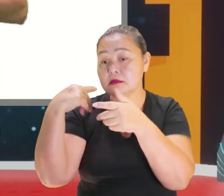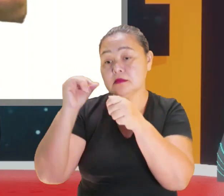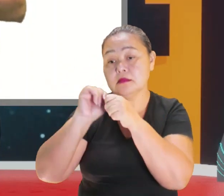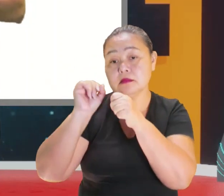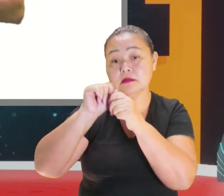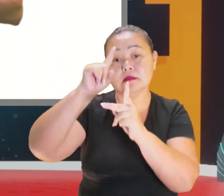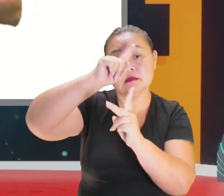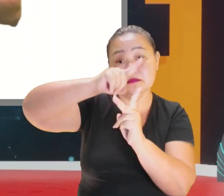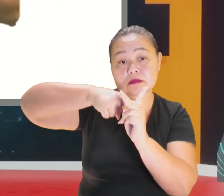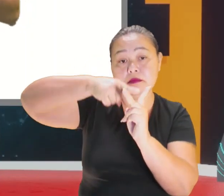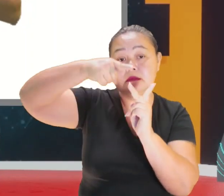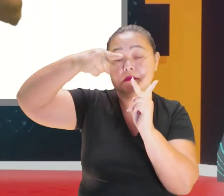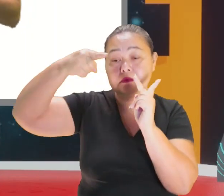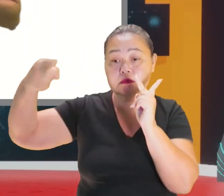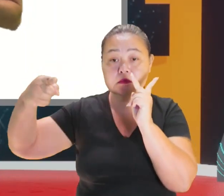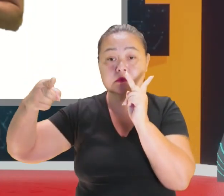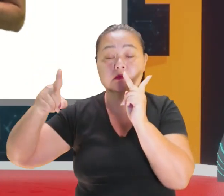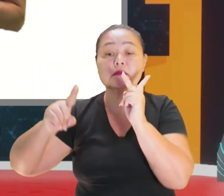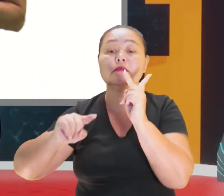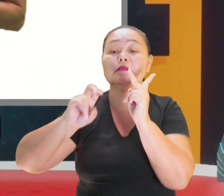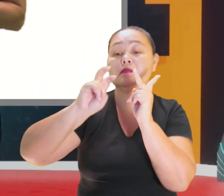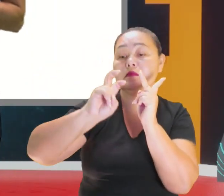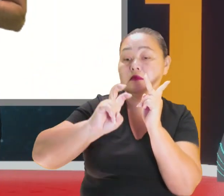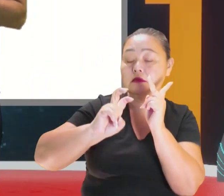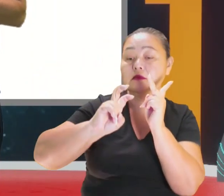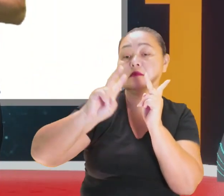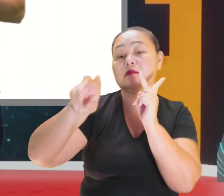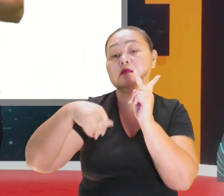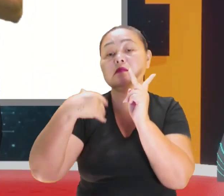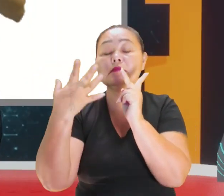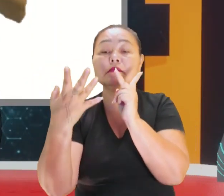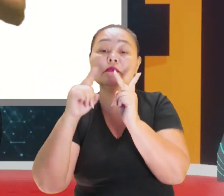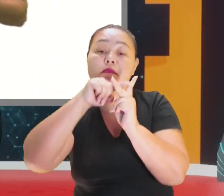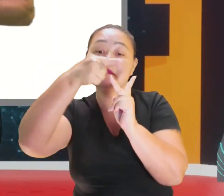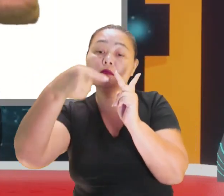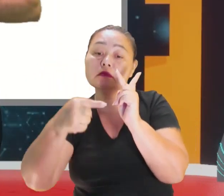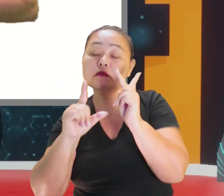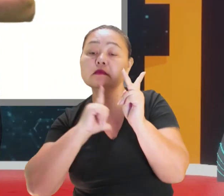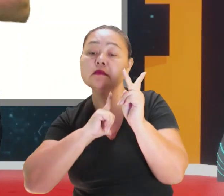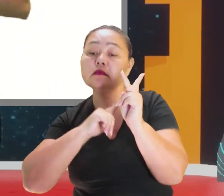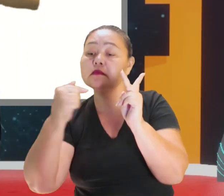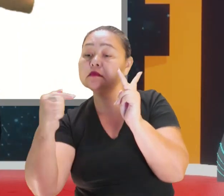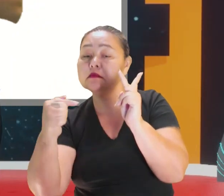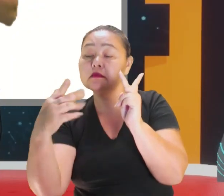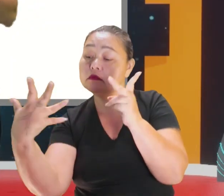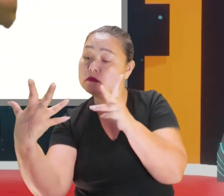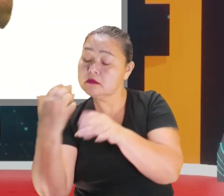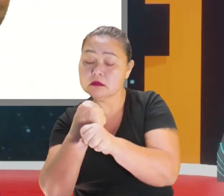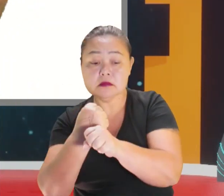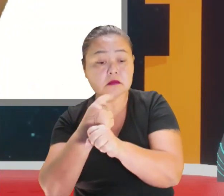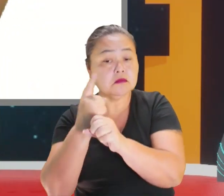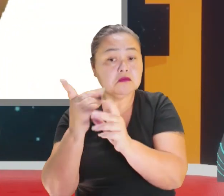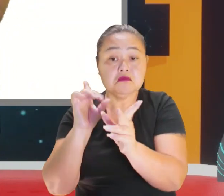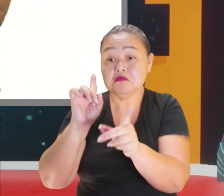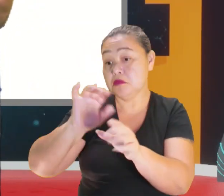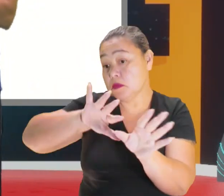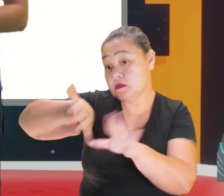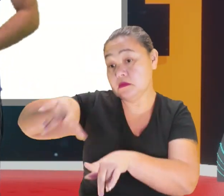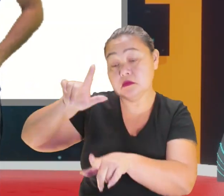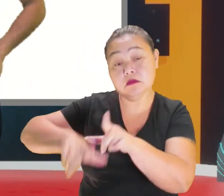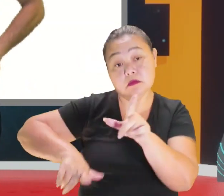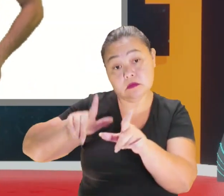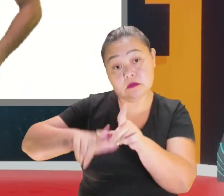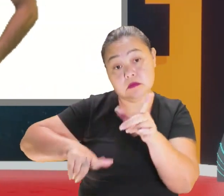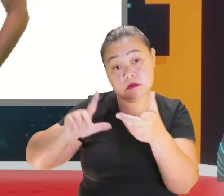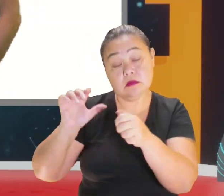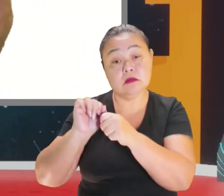as radiciações. Eu tenho 5 raiz quadrada de 3, mais 7, eu somo os números e deixo a letra. A gente pode